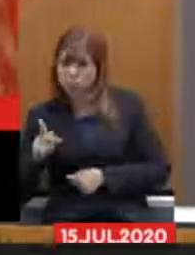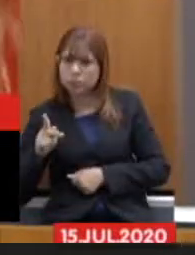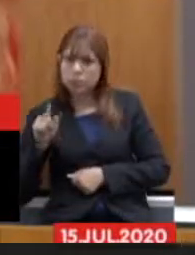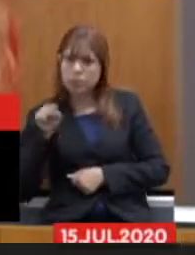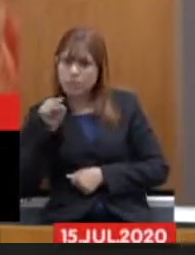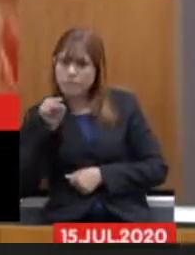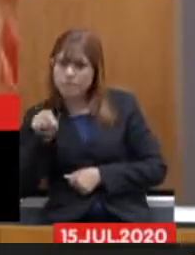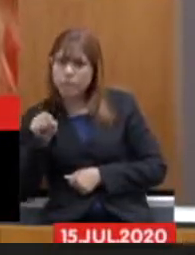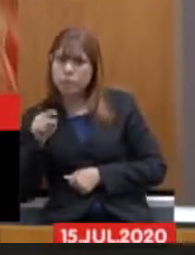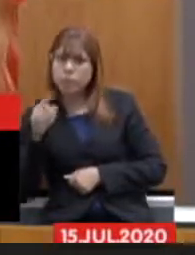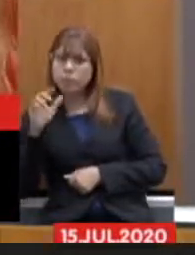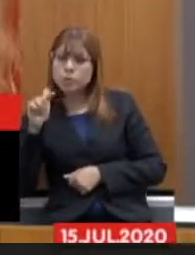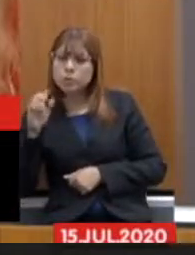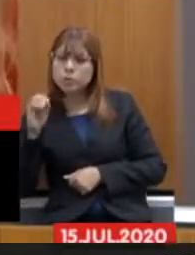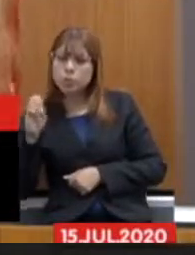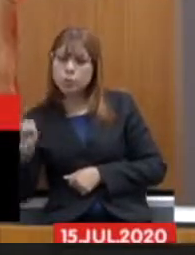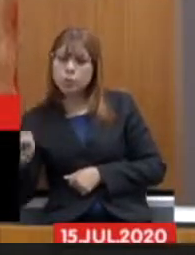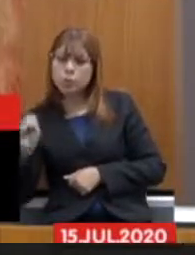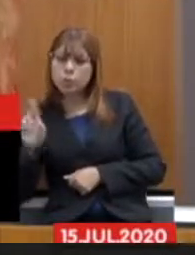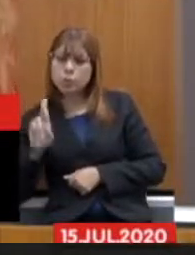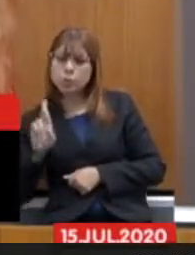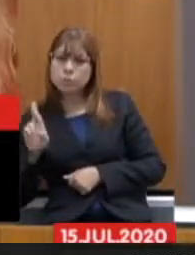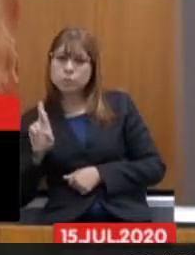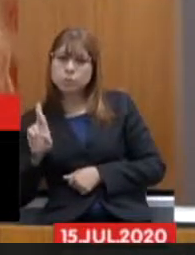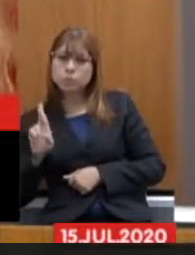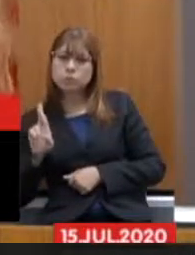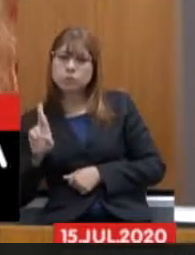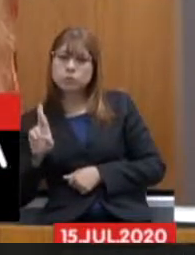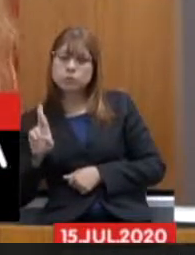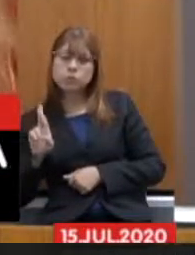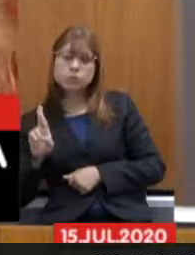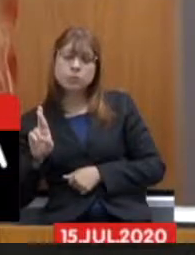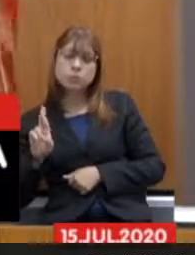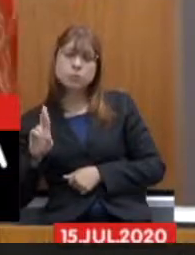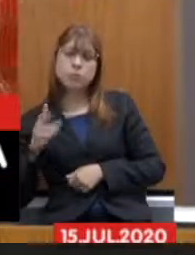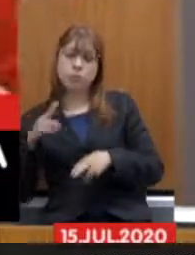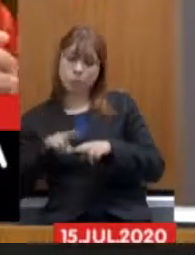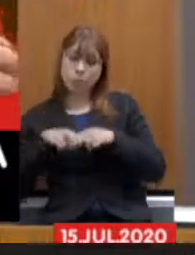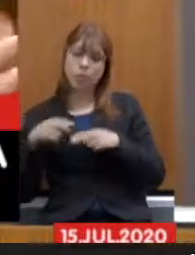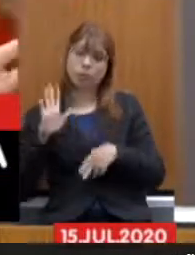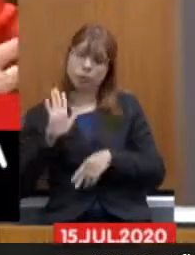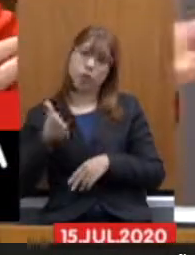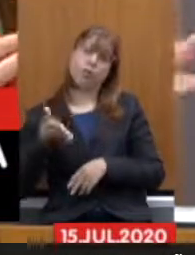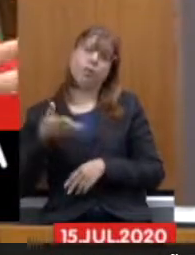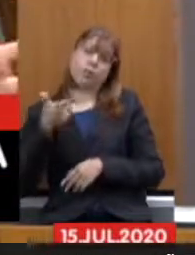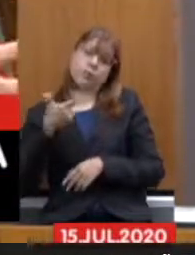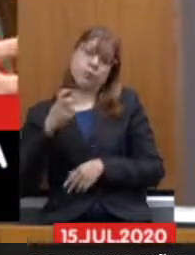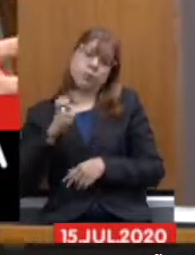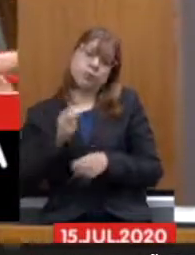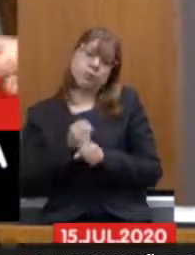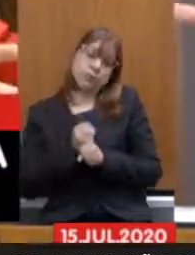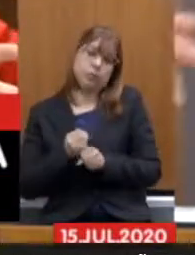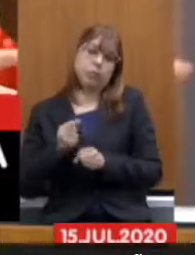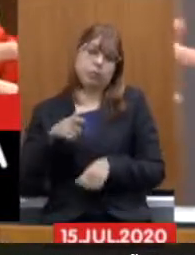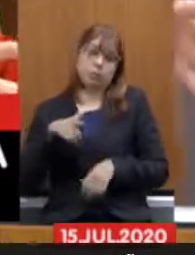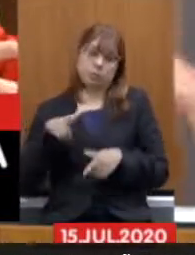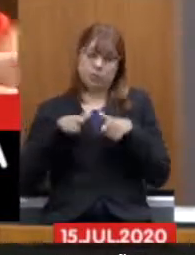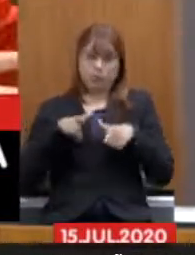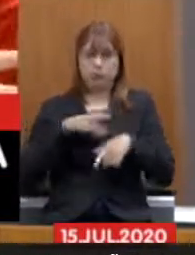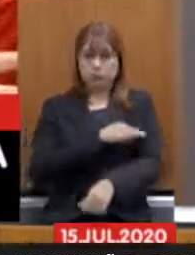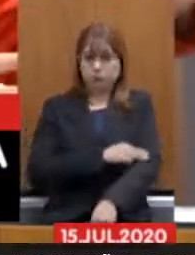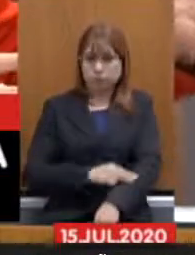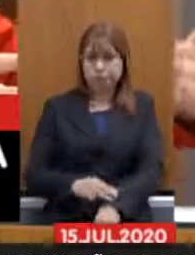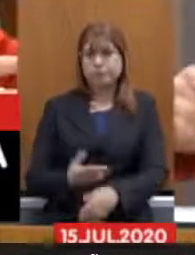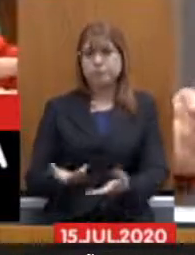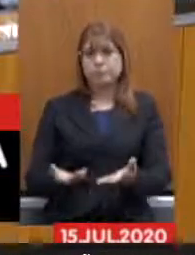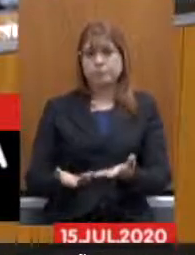como 1708 reais com seus 25 anos de magistério além das questões relacionadas